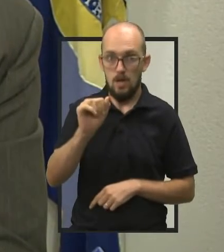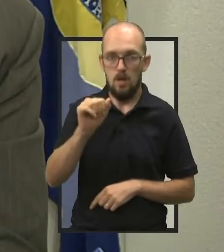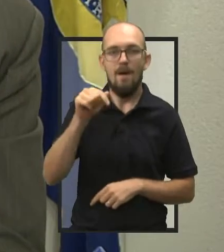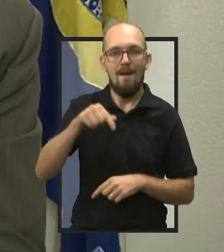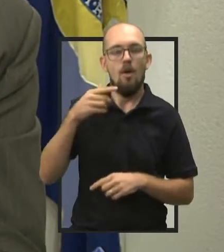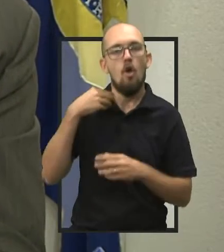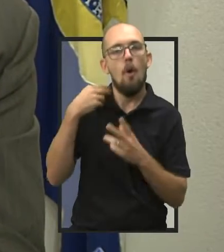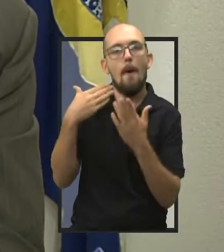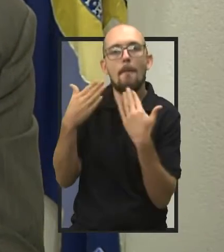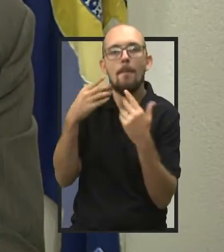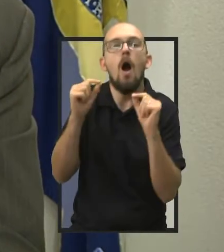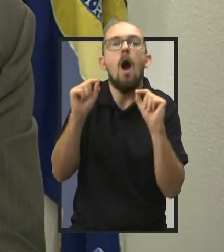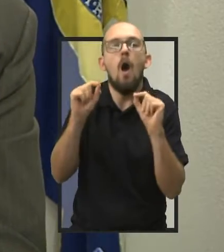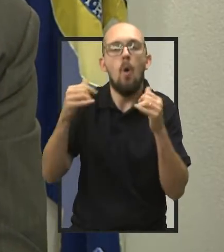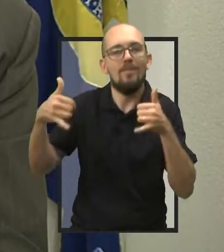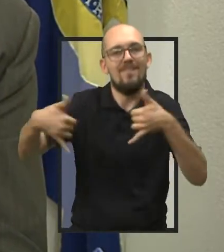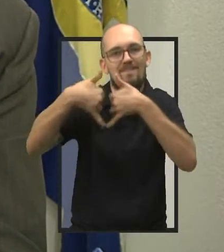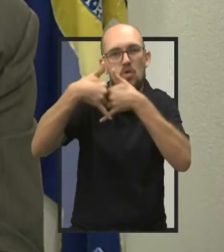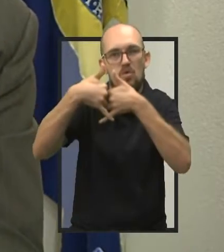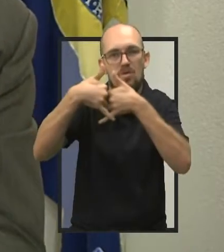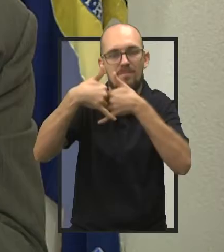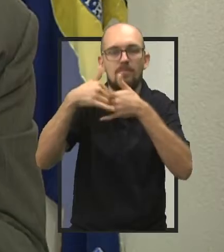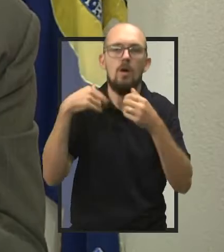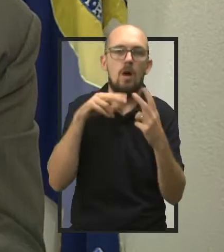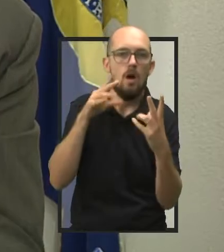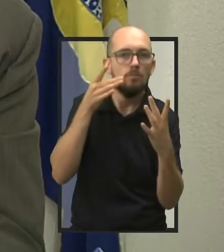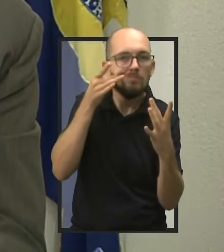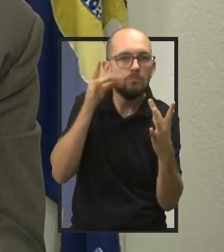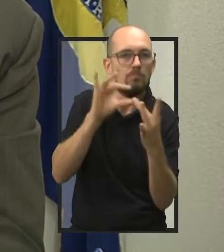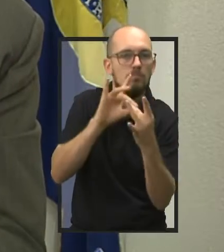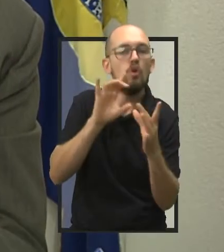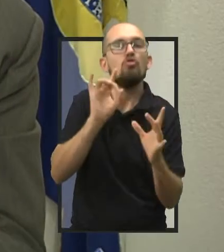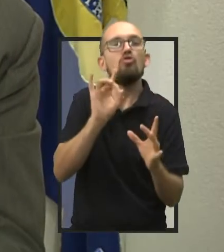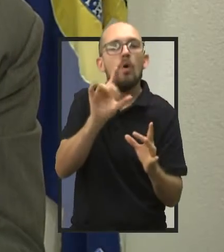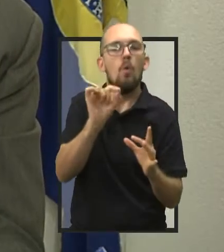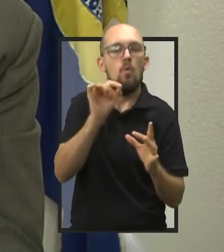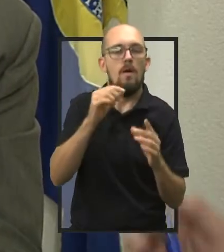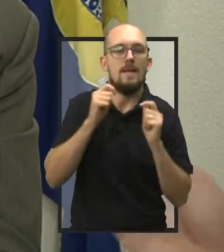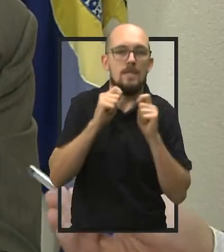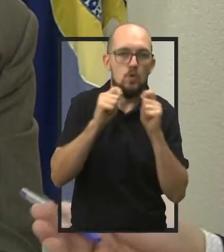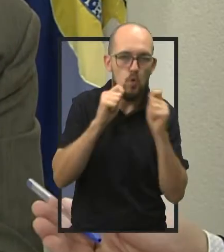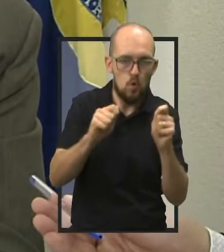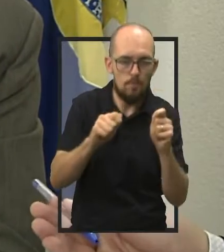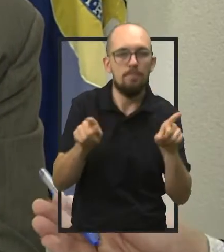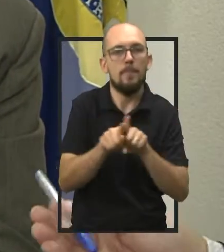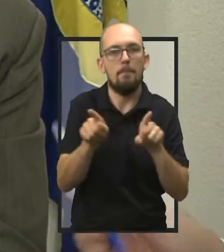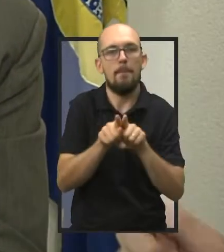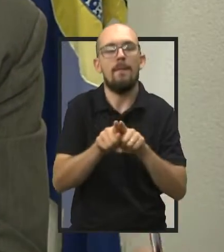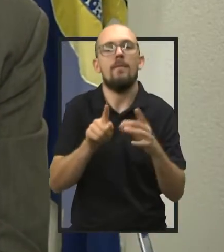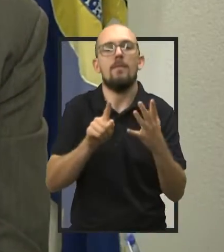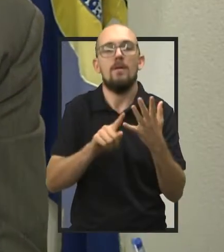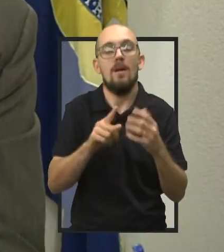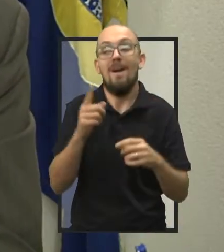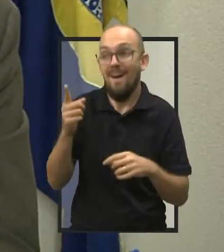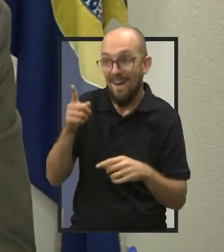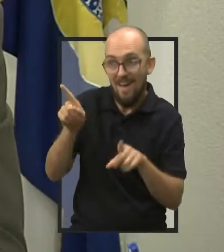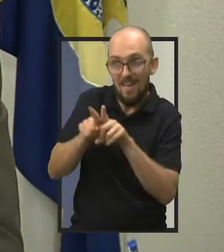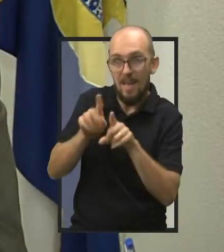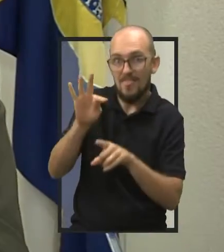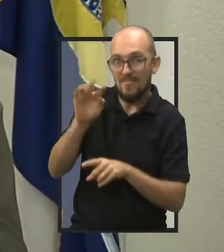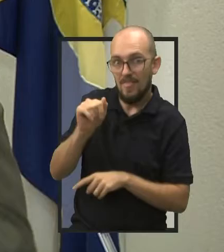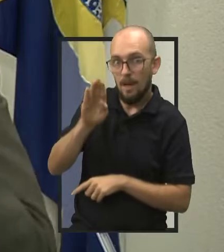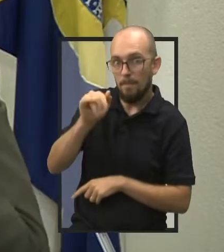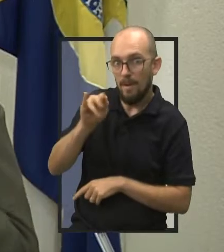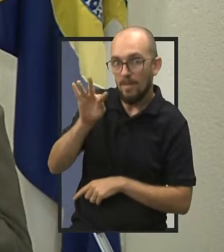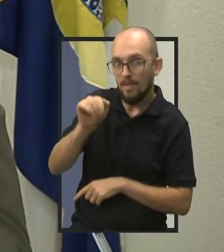telefone. Então nós estivemos no gabinete desses deputados e conversando com outros deputados. Da deputada Tabata Amaral também? Também, a